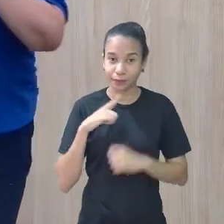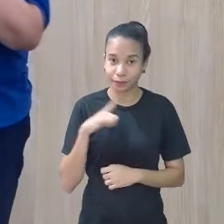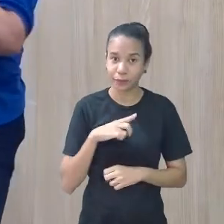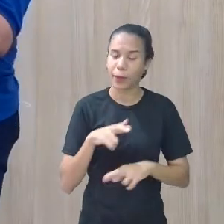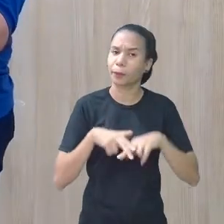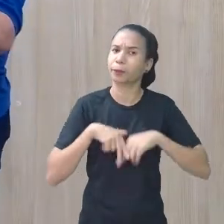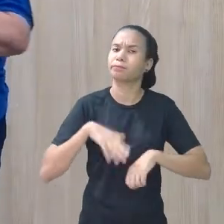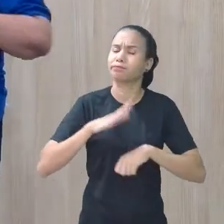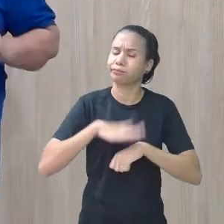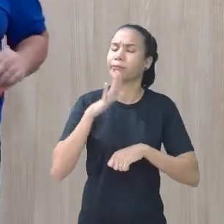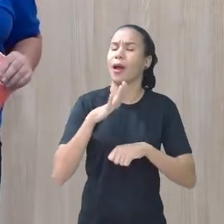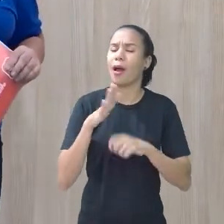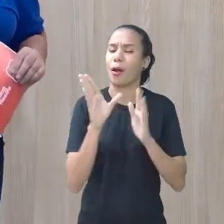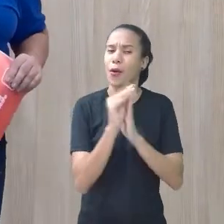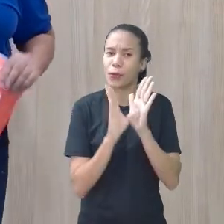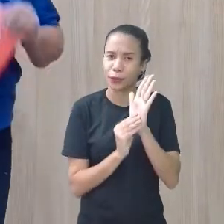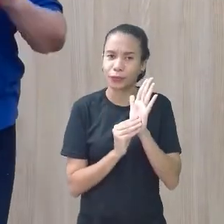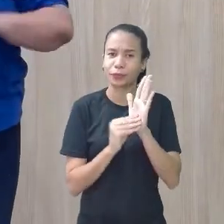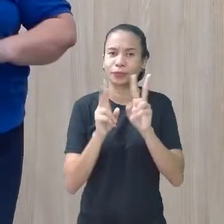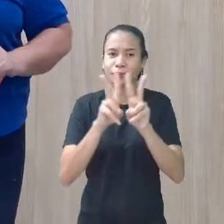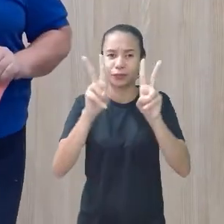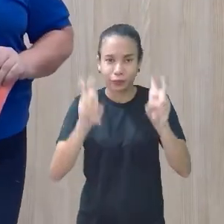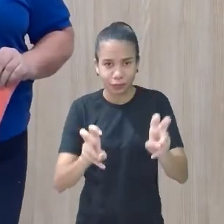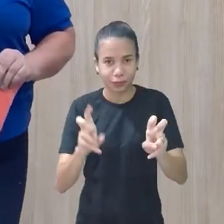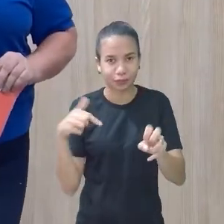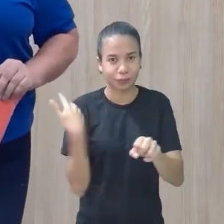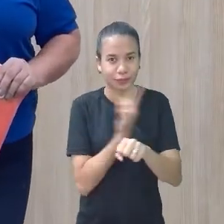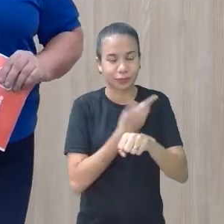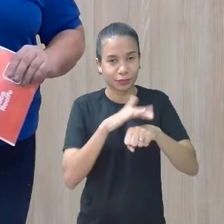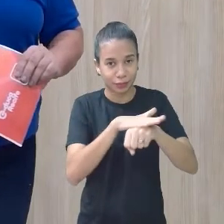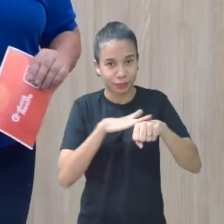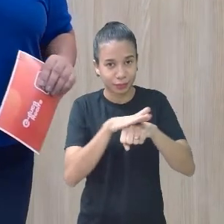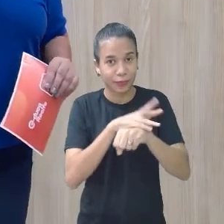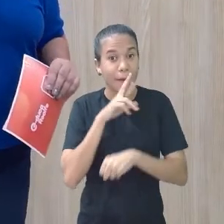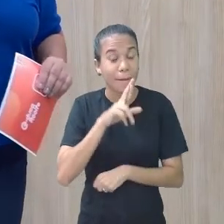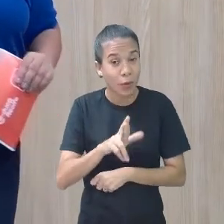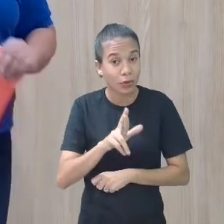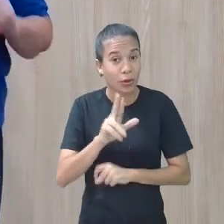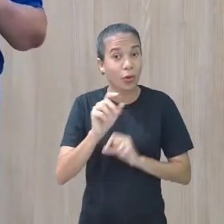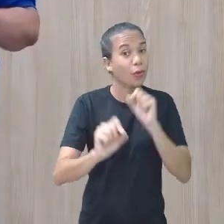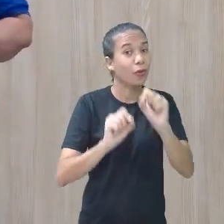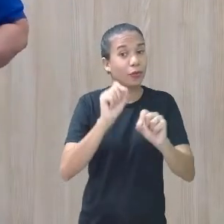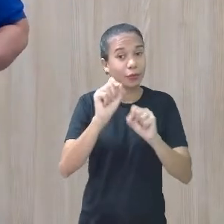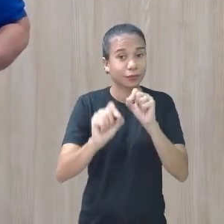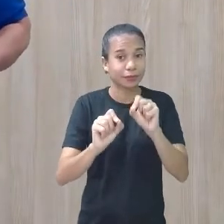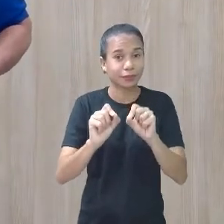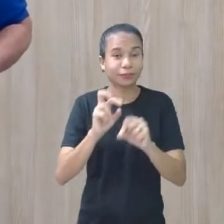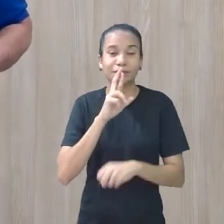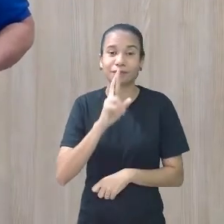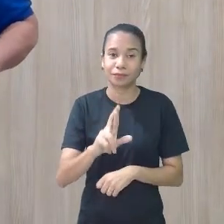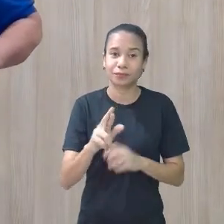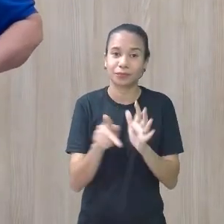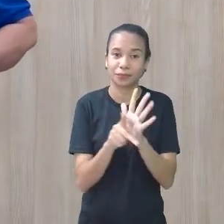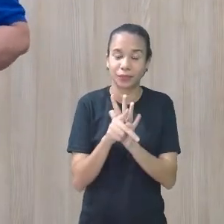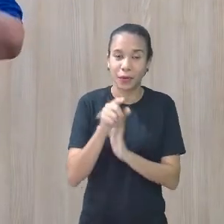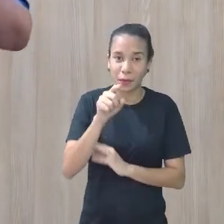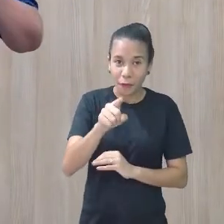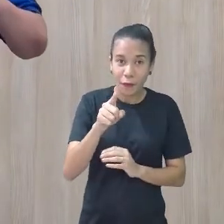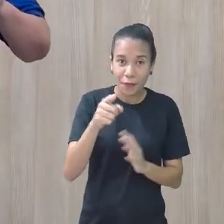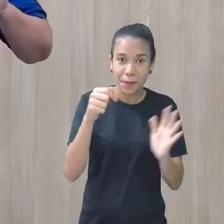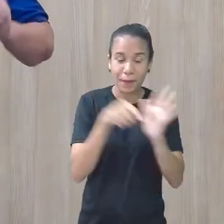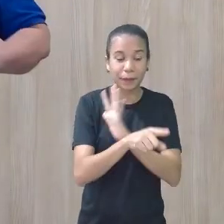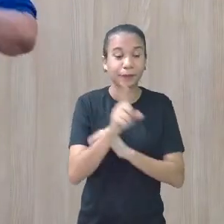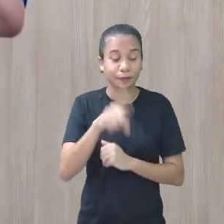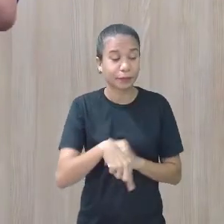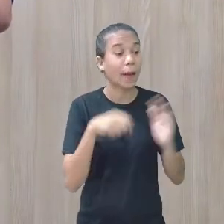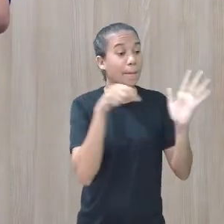Então, tem muito mais coisa a respeito dessa trilha para a gente conversar. E a resposta que eu trouxe para você, a